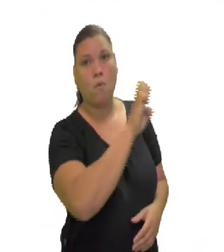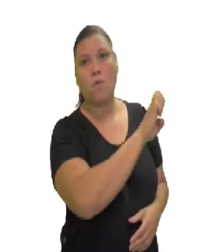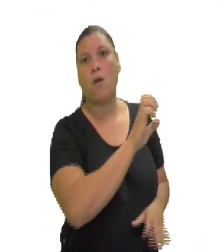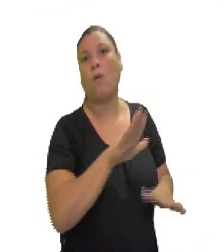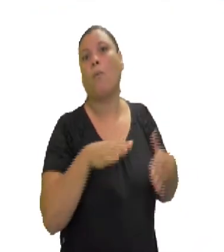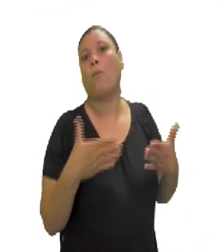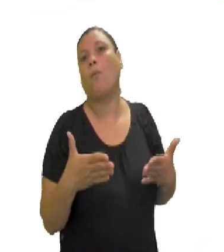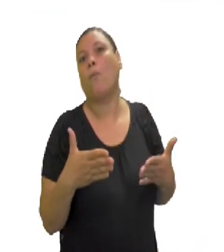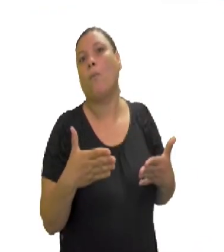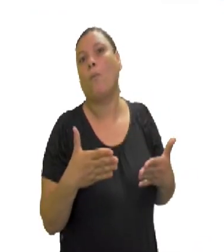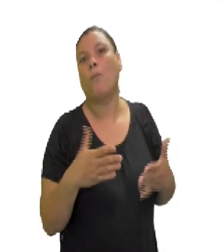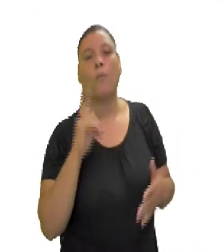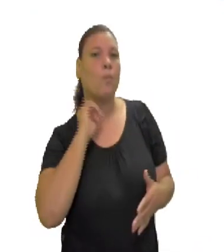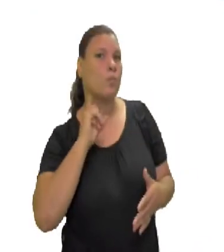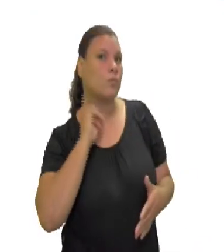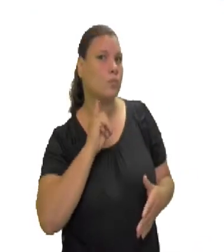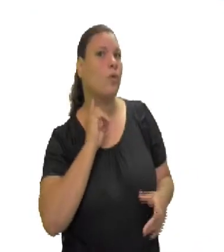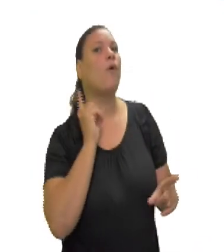eles encontraram,